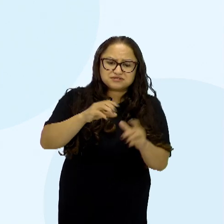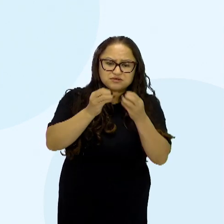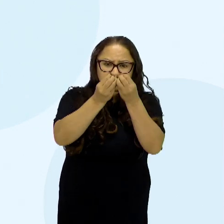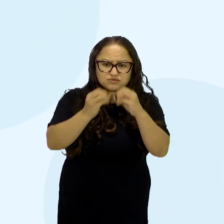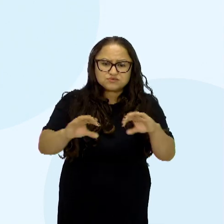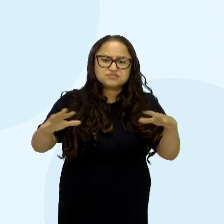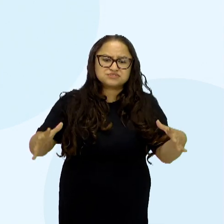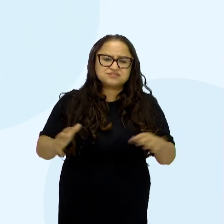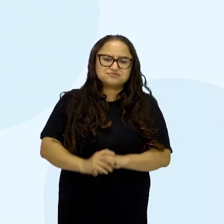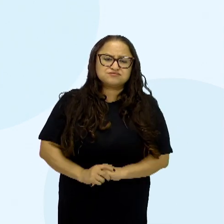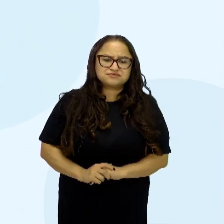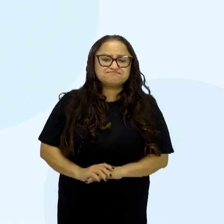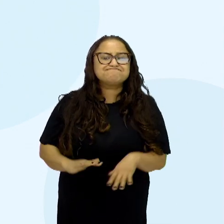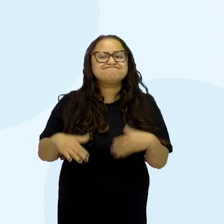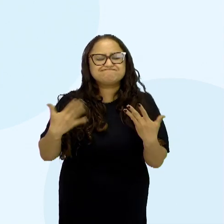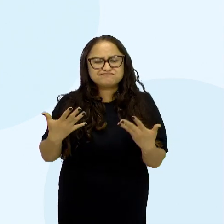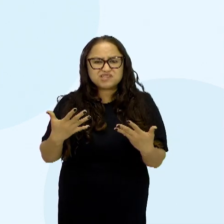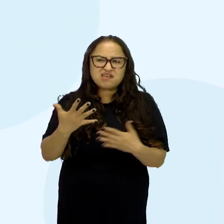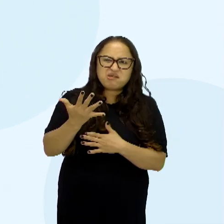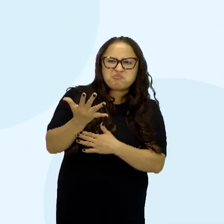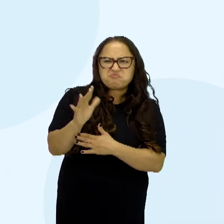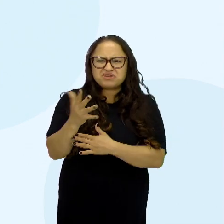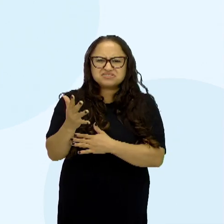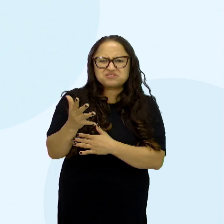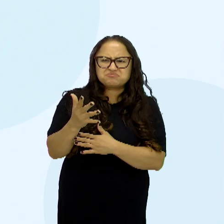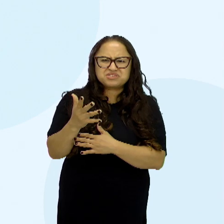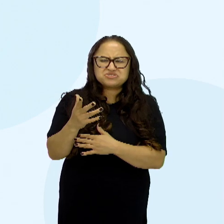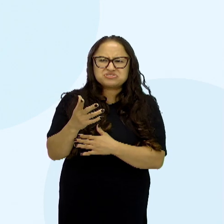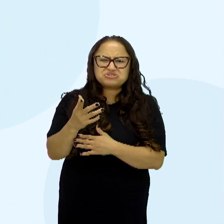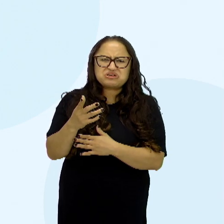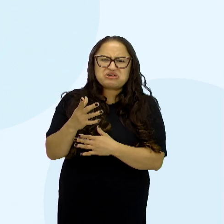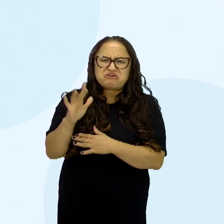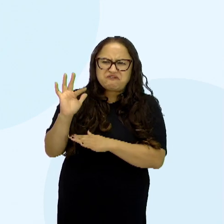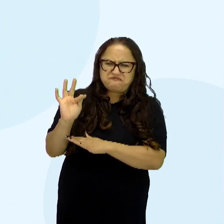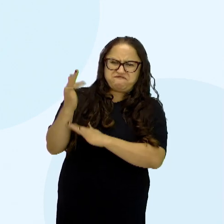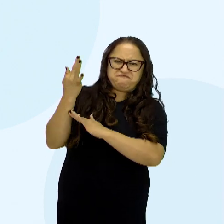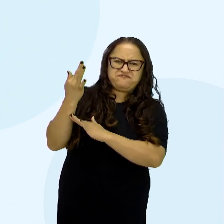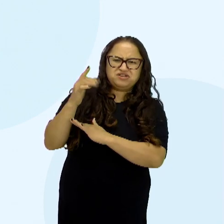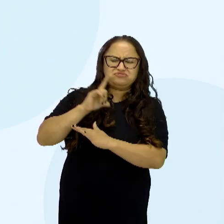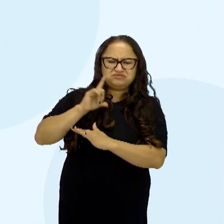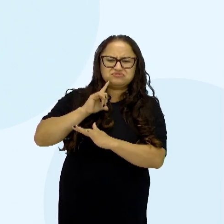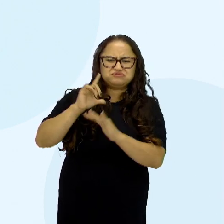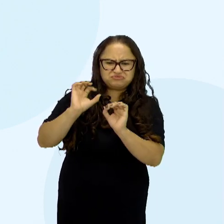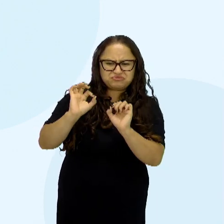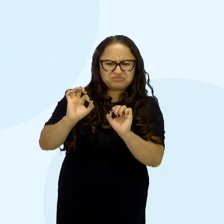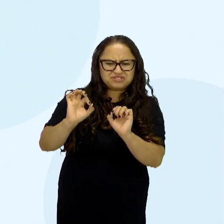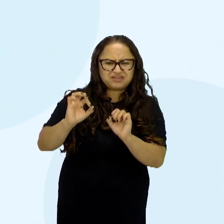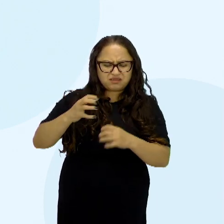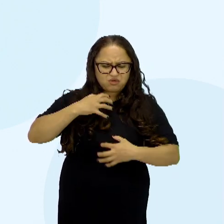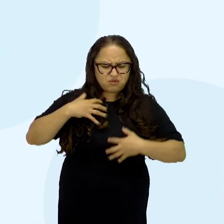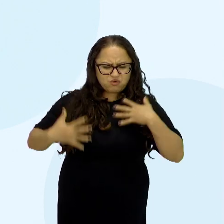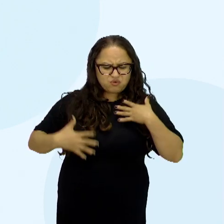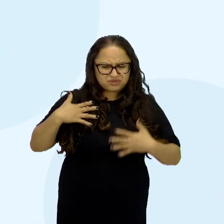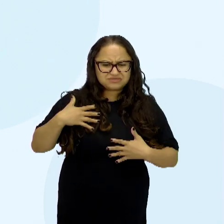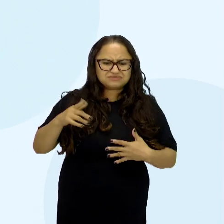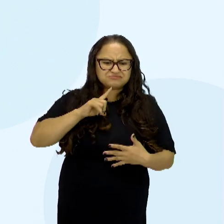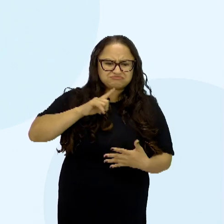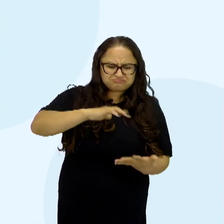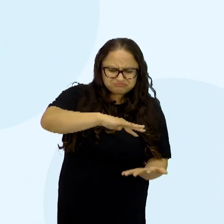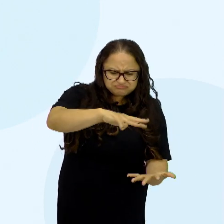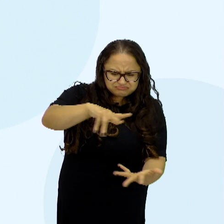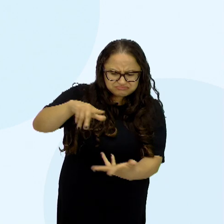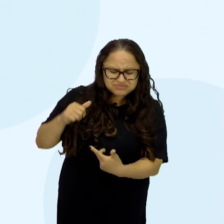ingestão desses resíduos leva normalmente a uma falsa sensação de que o organismo está saciado em termos